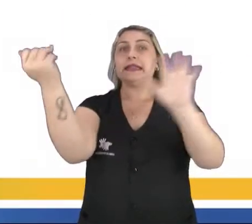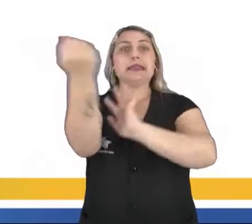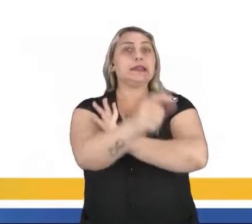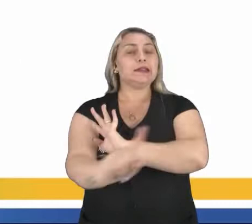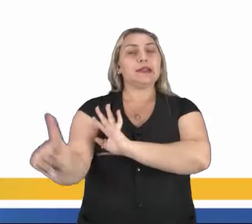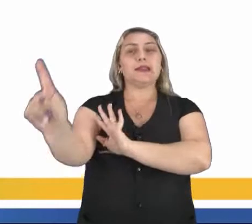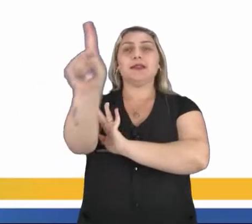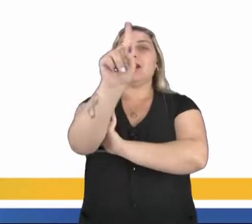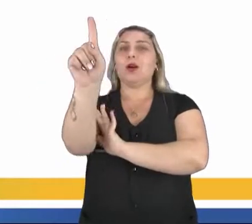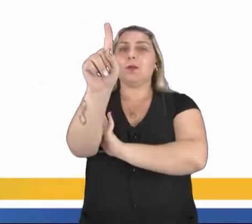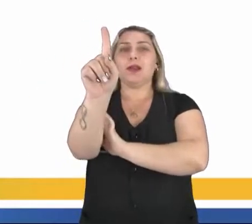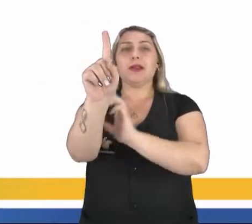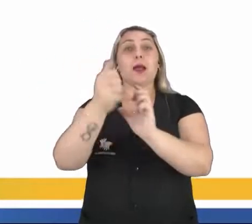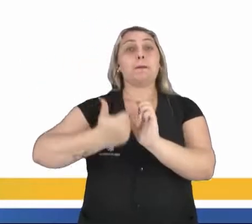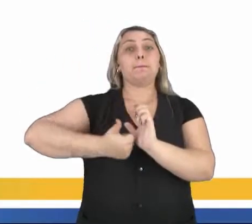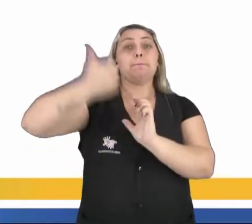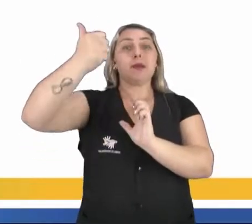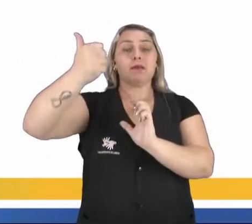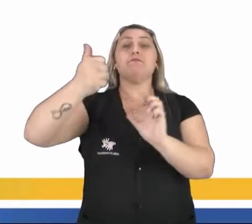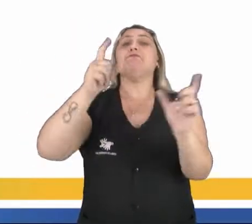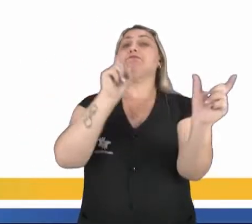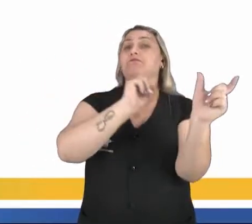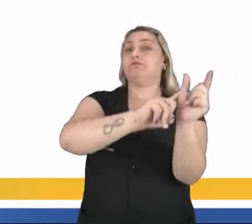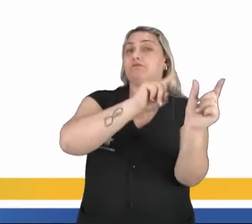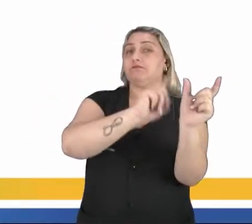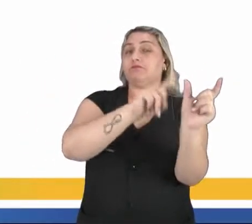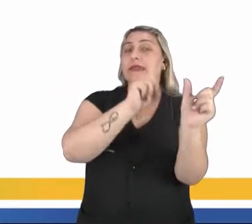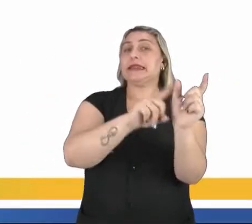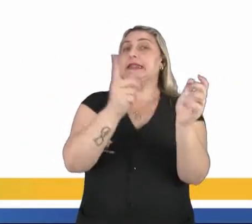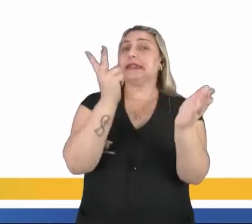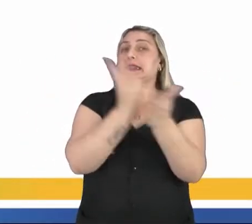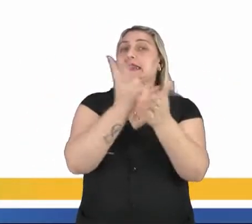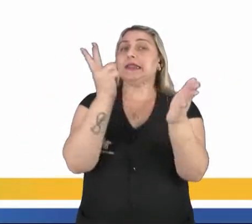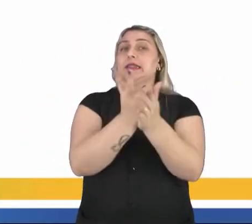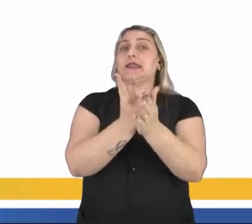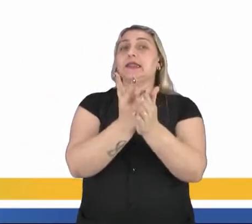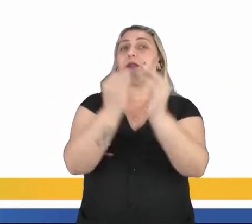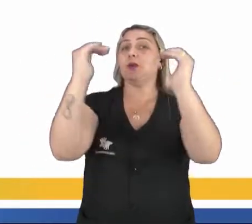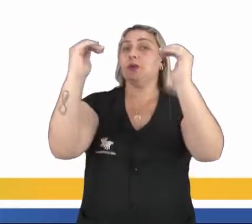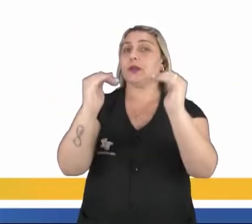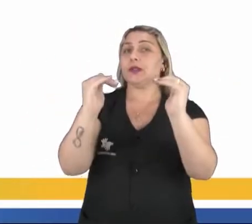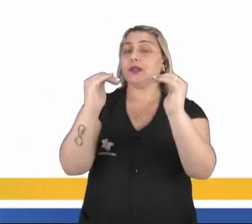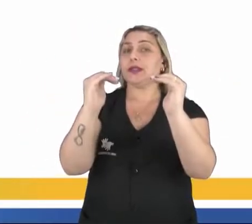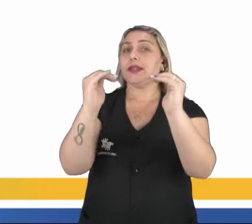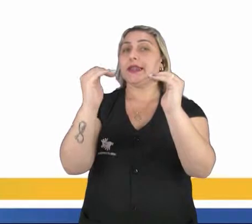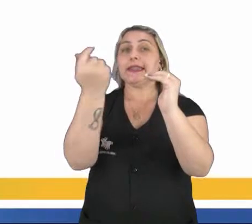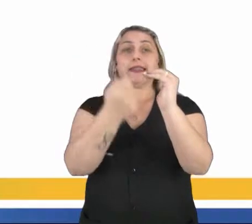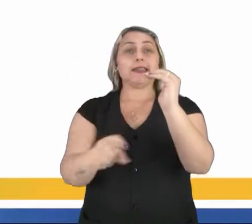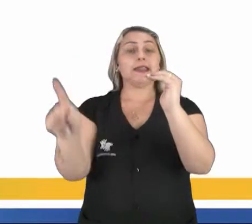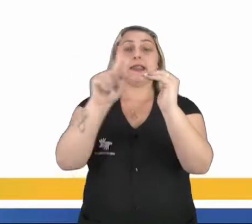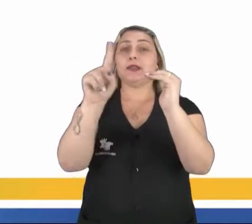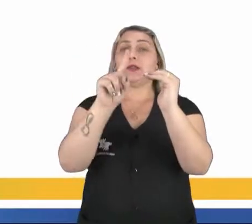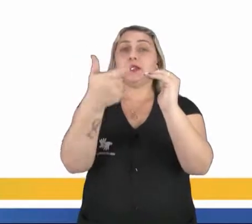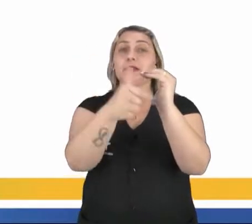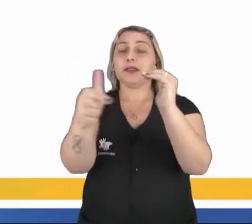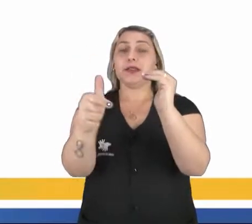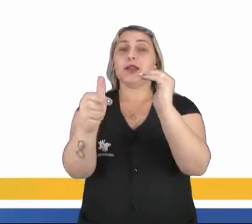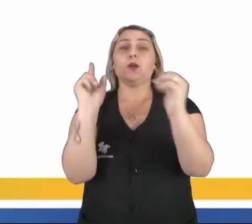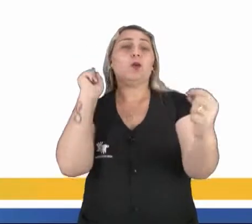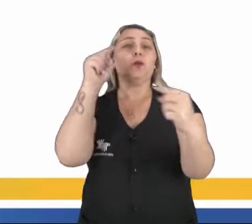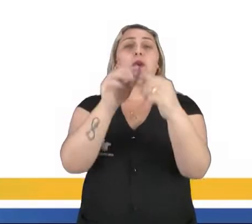tá? Oração coordenada é a que se coloca do lado de outra sem desempenhar função